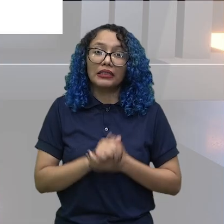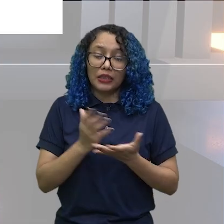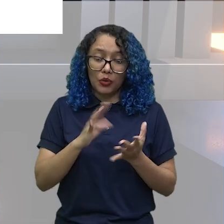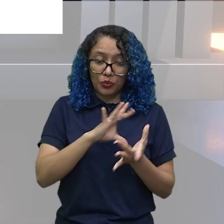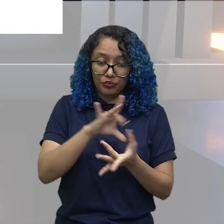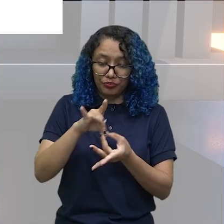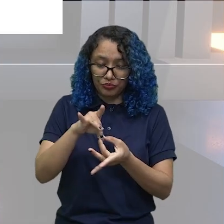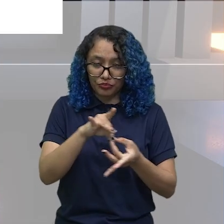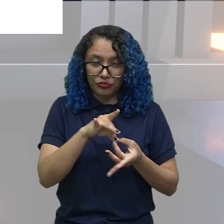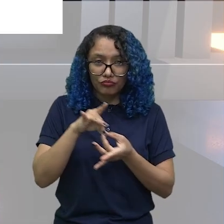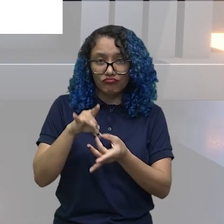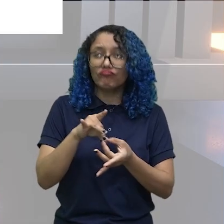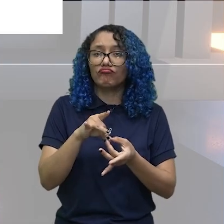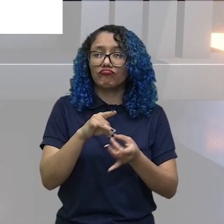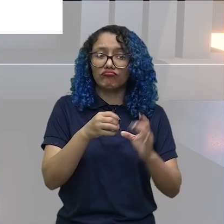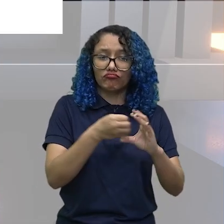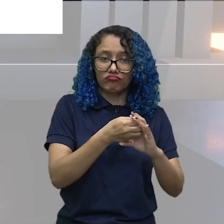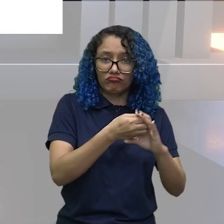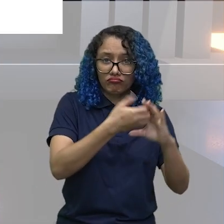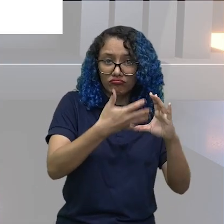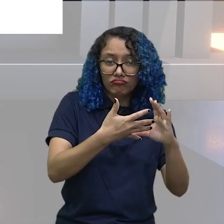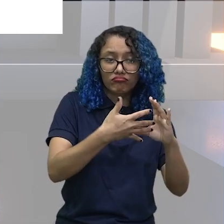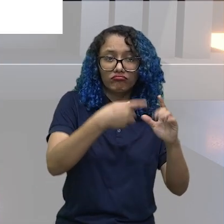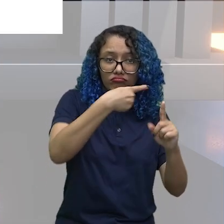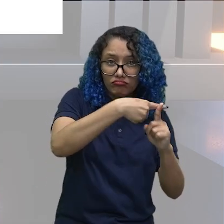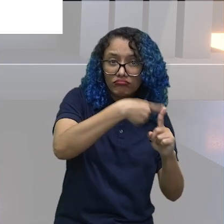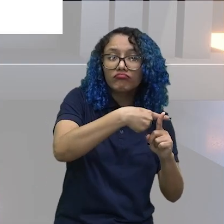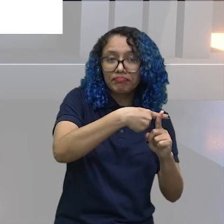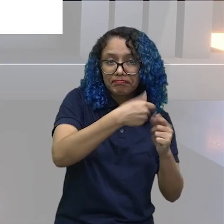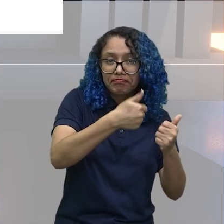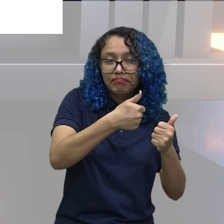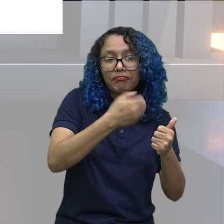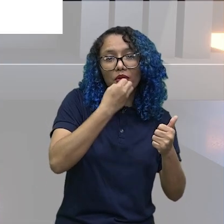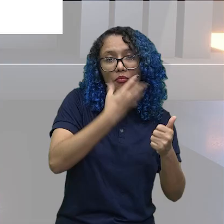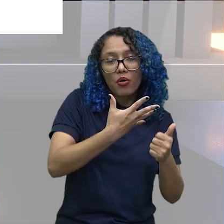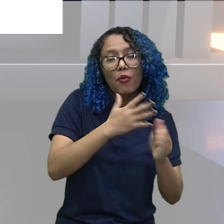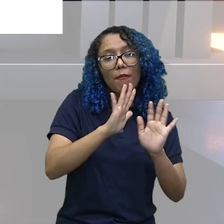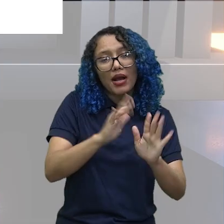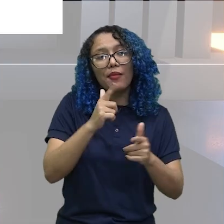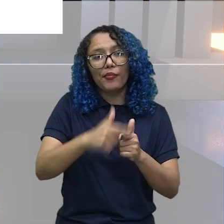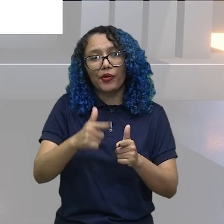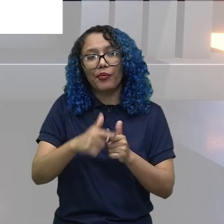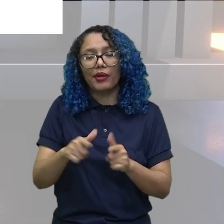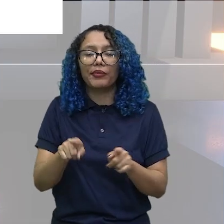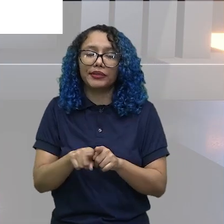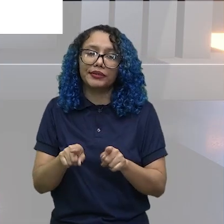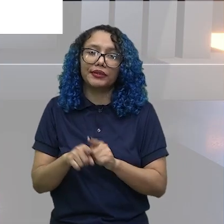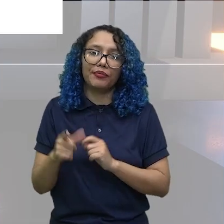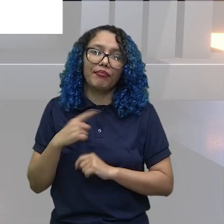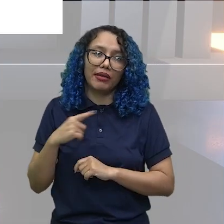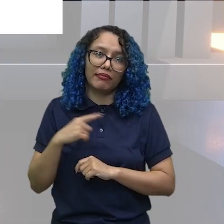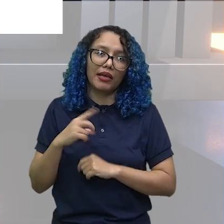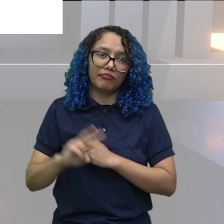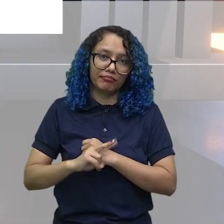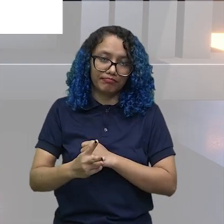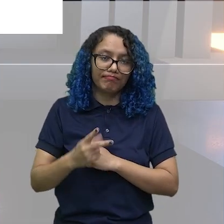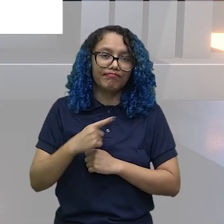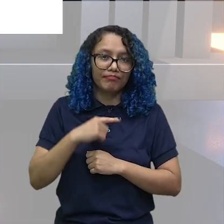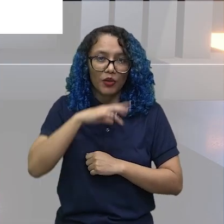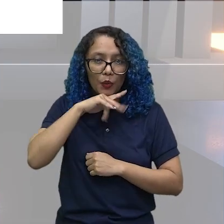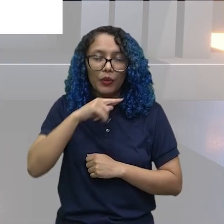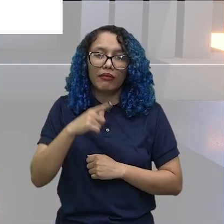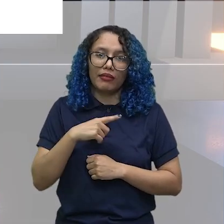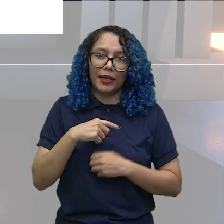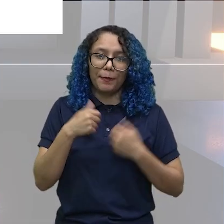os pontos que são positivos, né, mas também trouxe muitos problemas para a sociedade atual